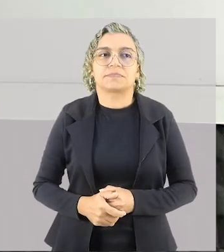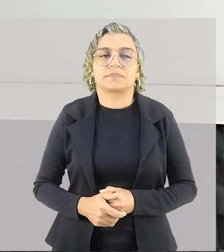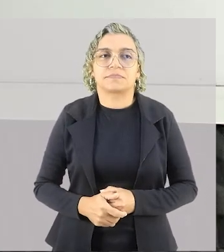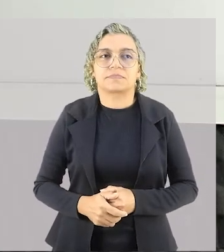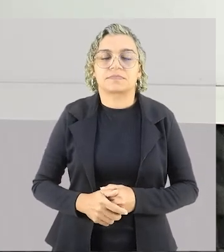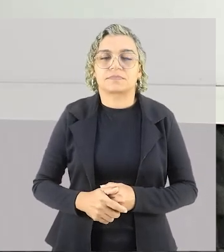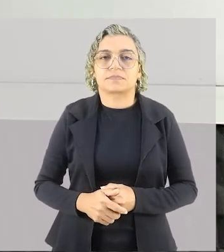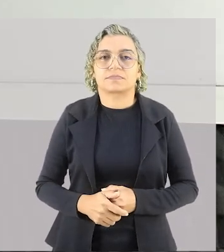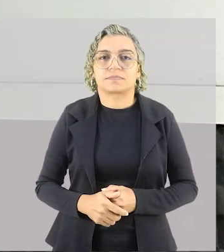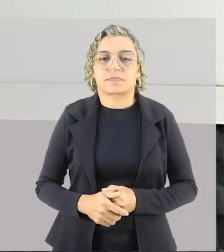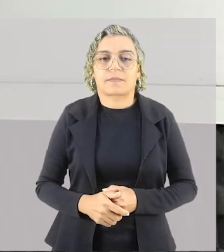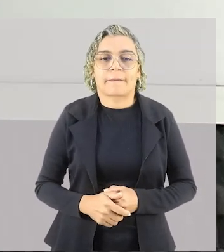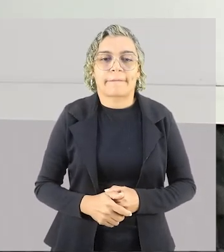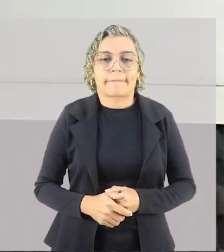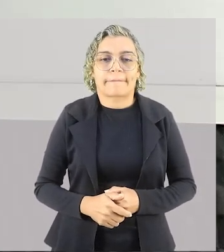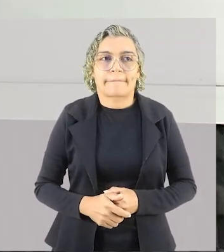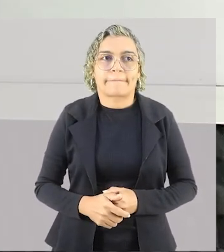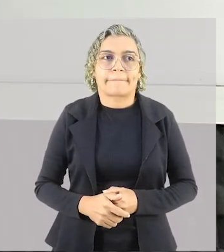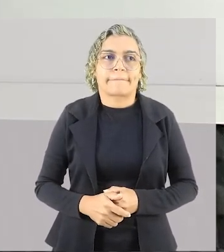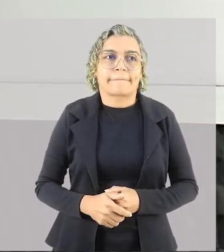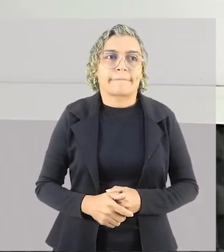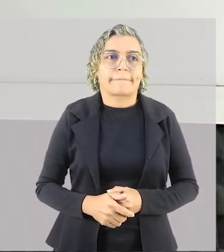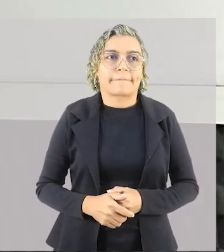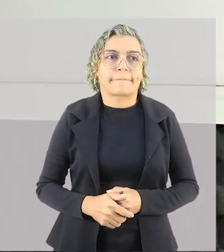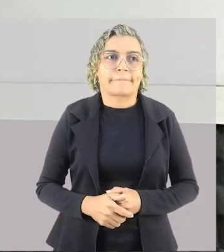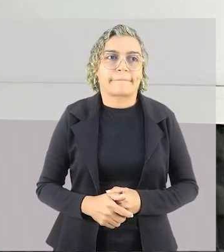por 6 sobra 2.